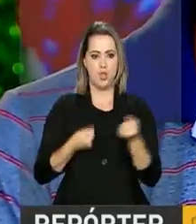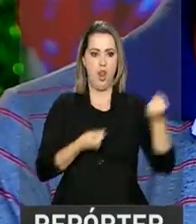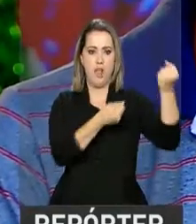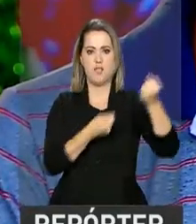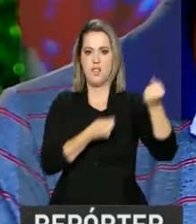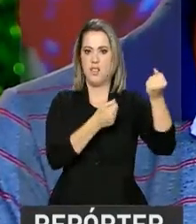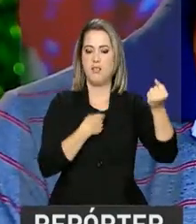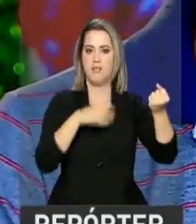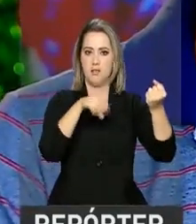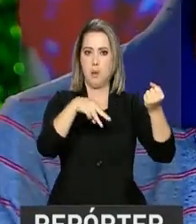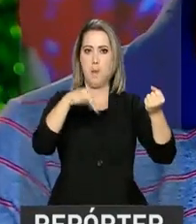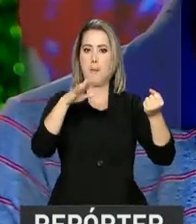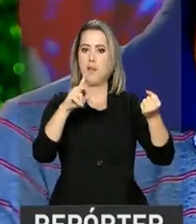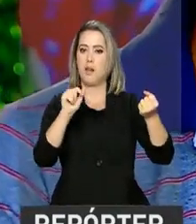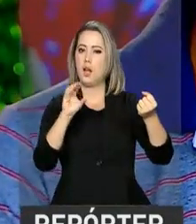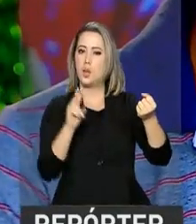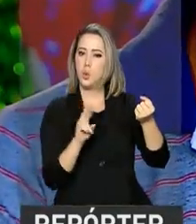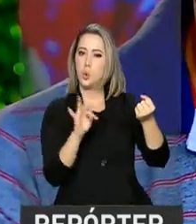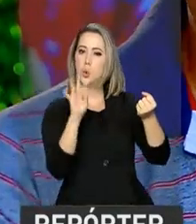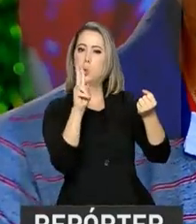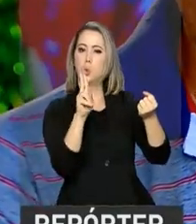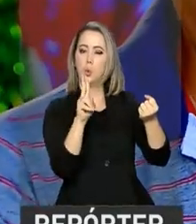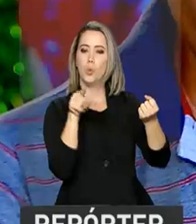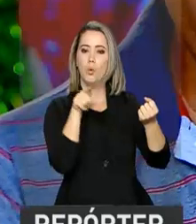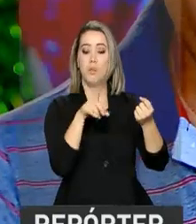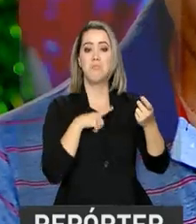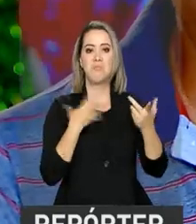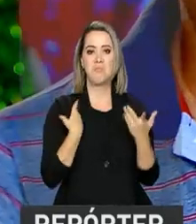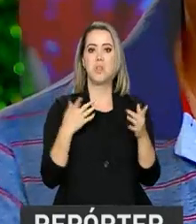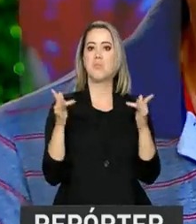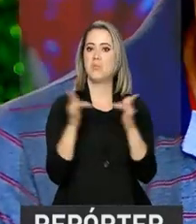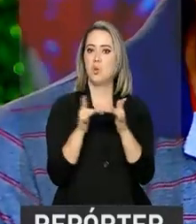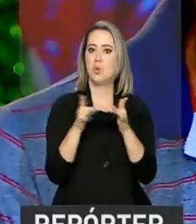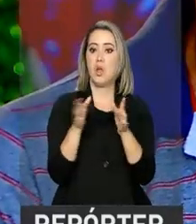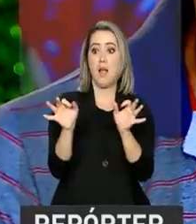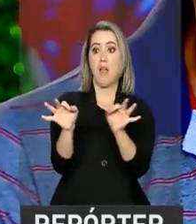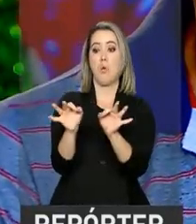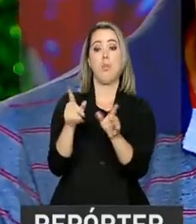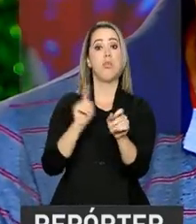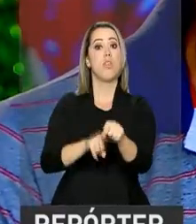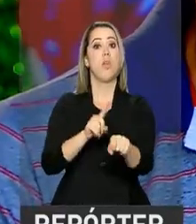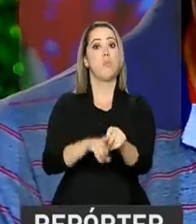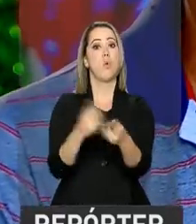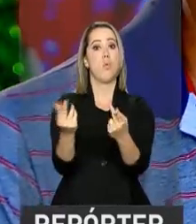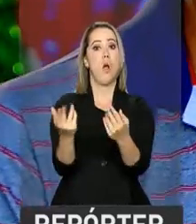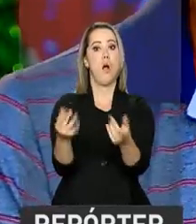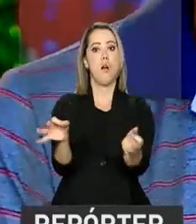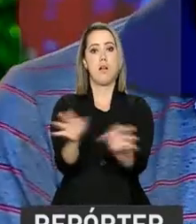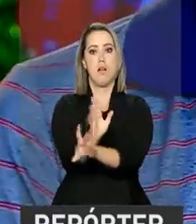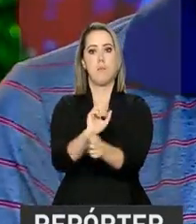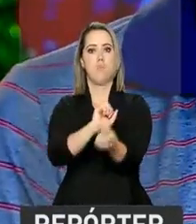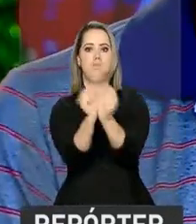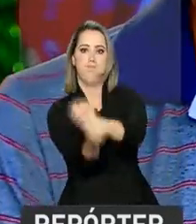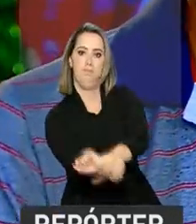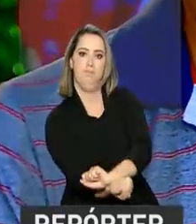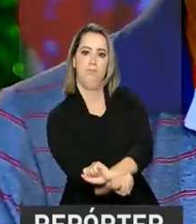rural, isso coincide um pouco com a abolição, certo?